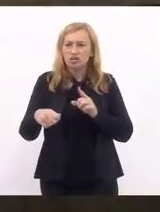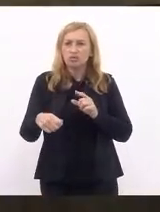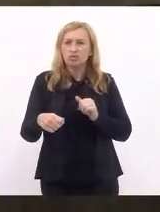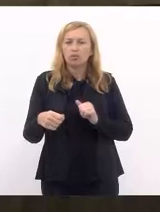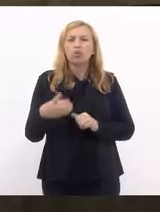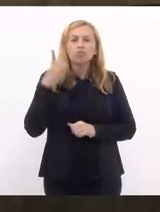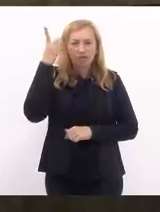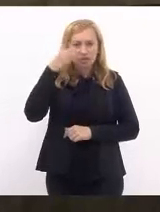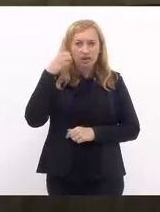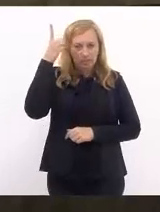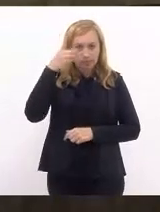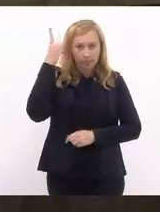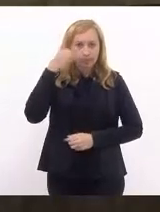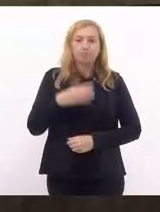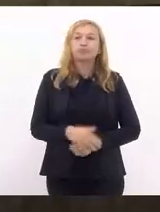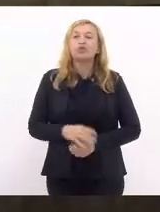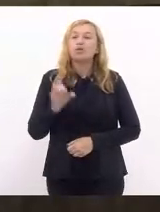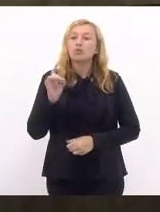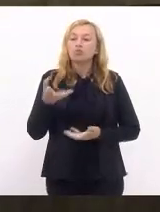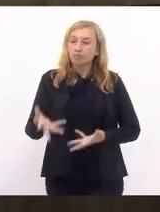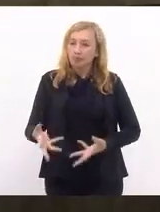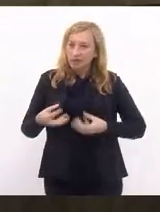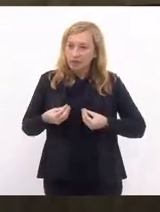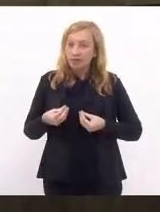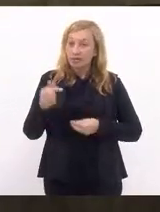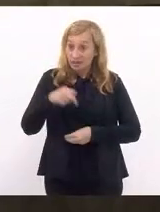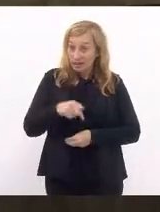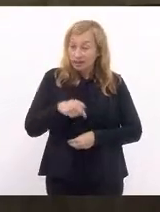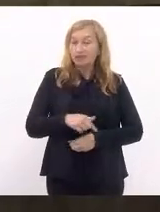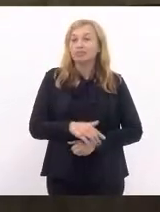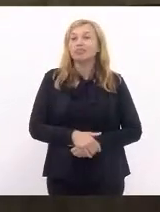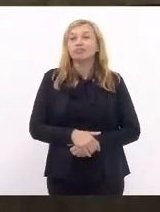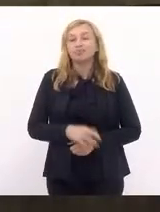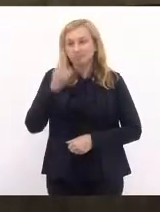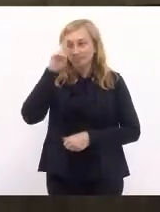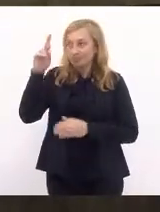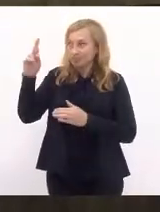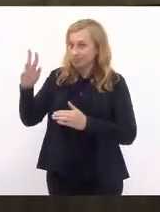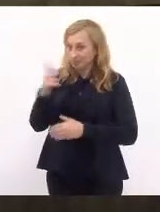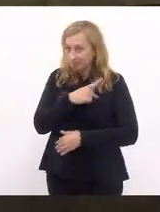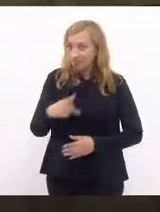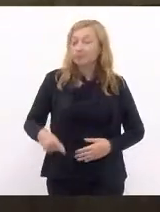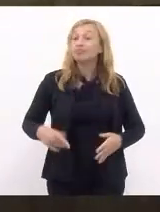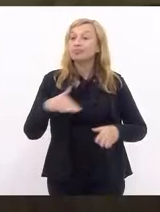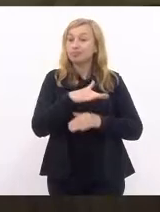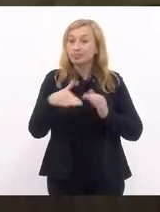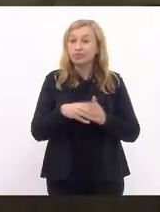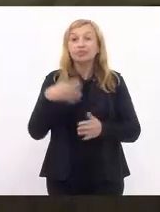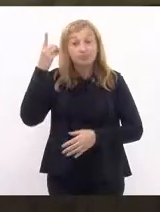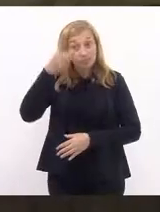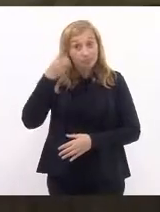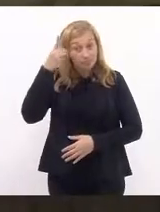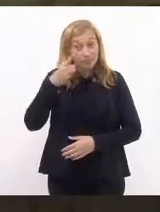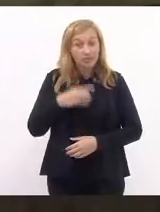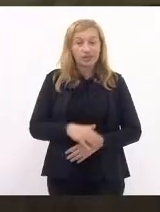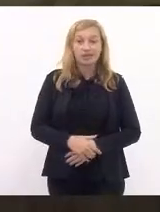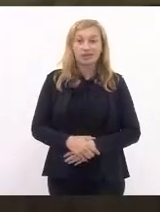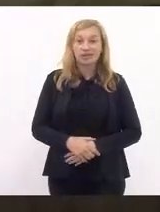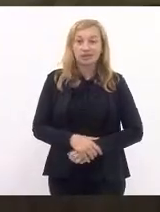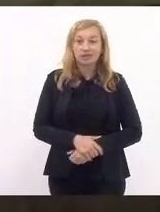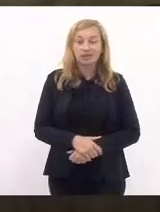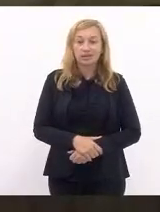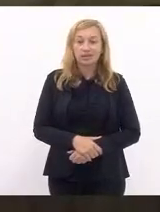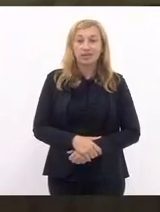Deputado foi muito bem acolhido aqui por vossa excelência por todos os deputados e